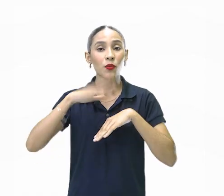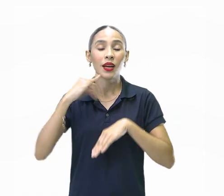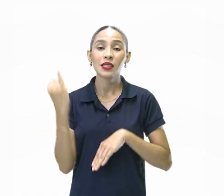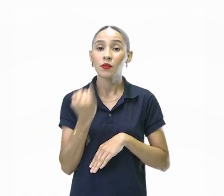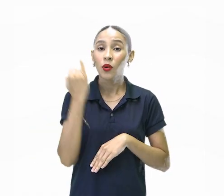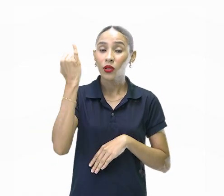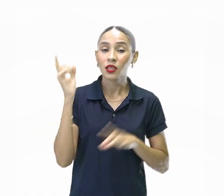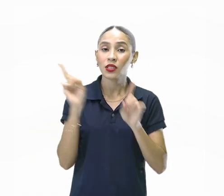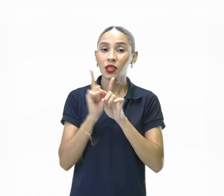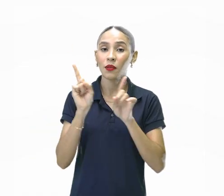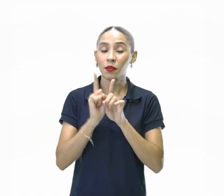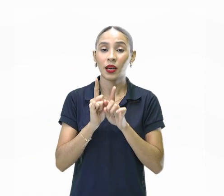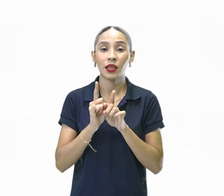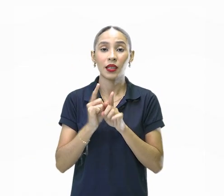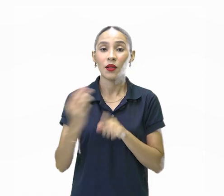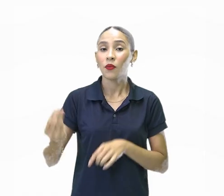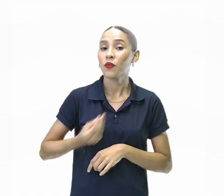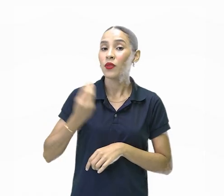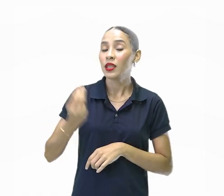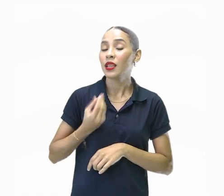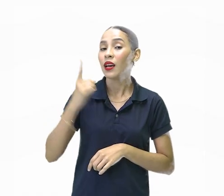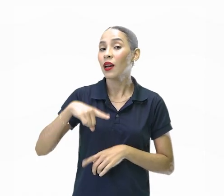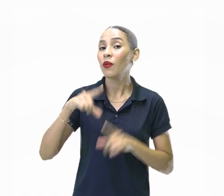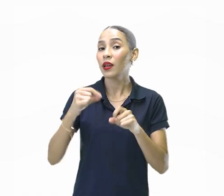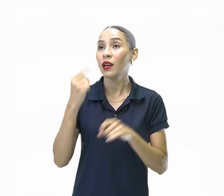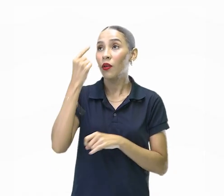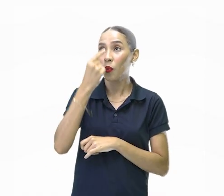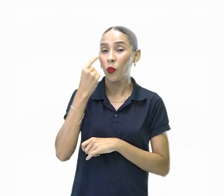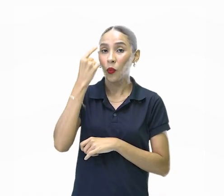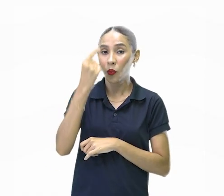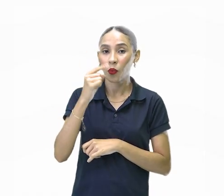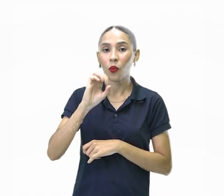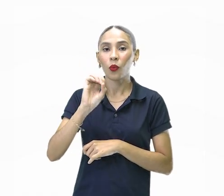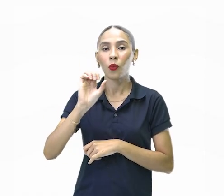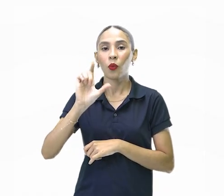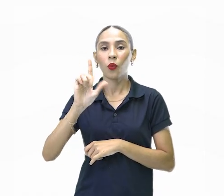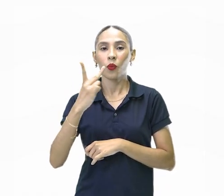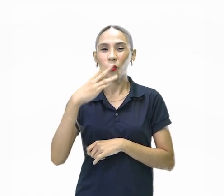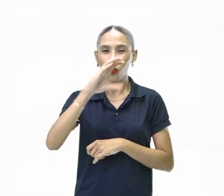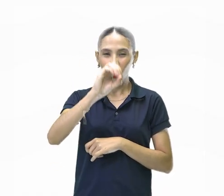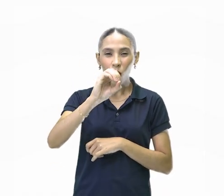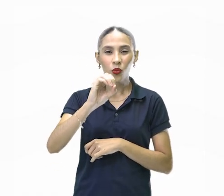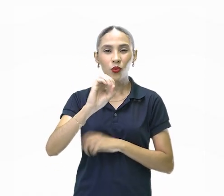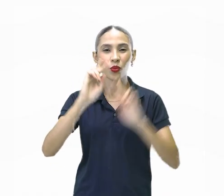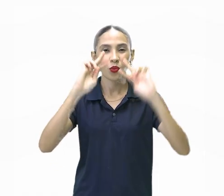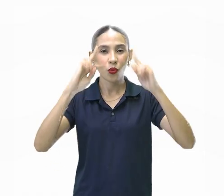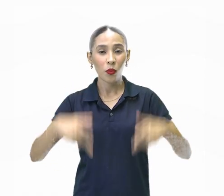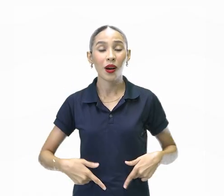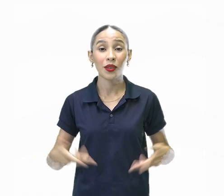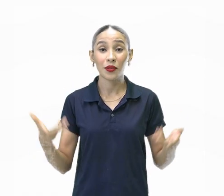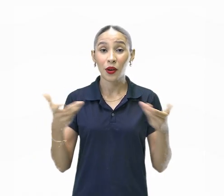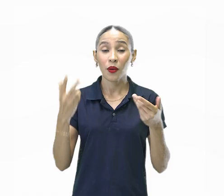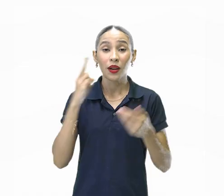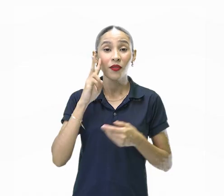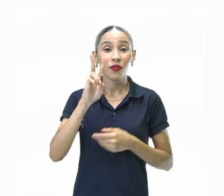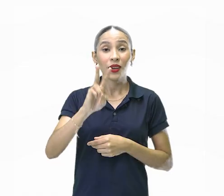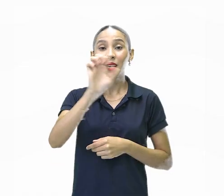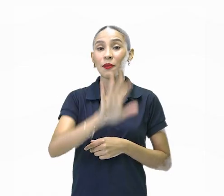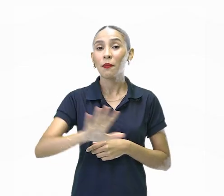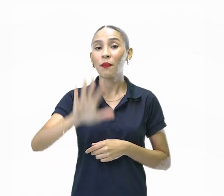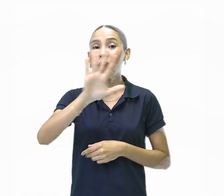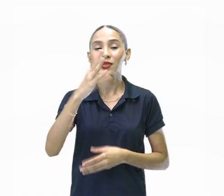importante deles, né, para a nossa vida, é claro, é o olho humano. E aí você vai ver agora uma imagem, né, de